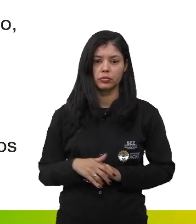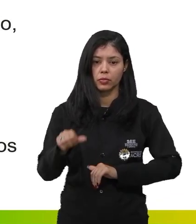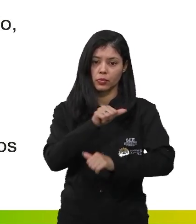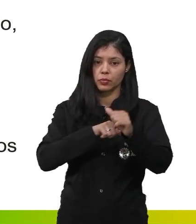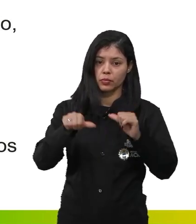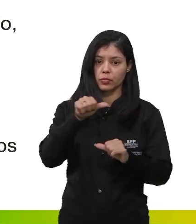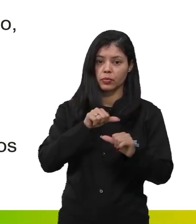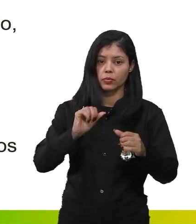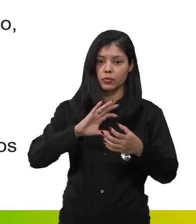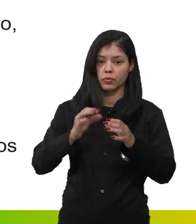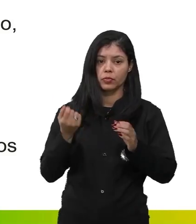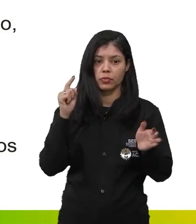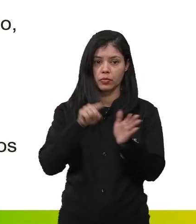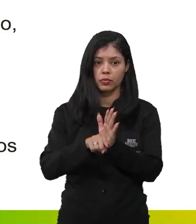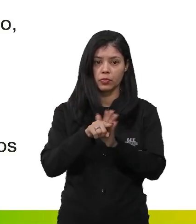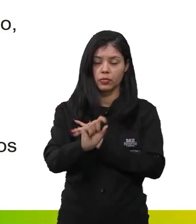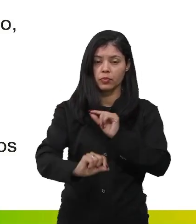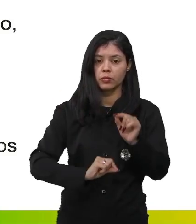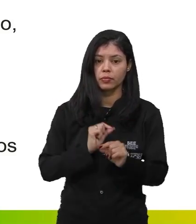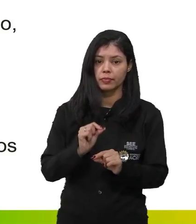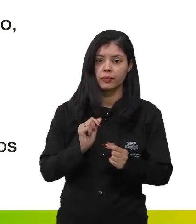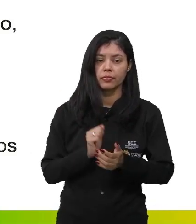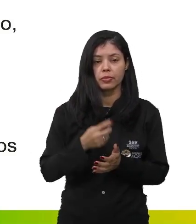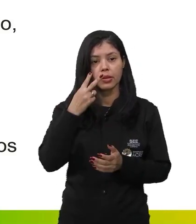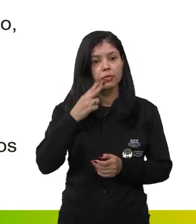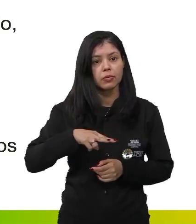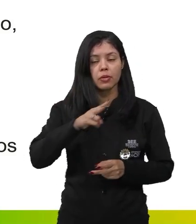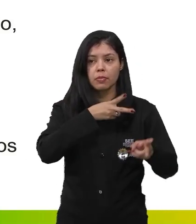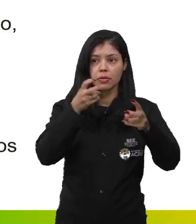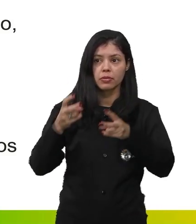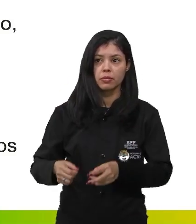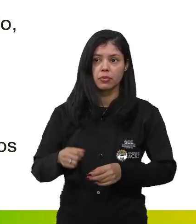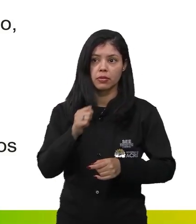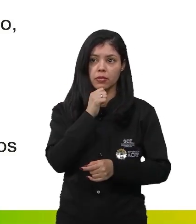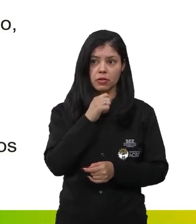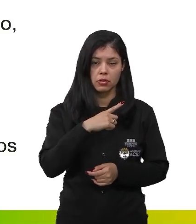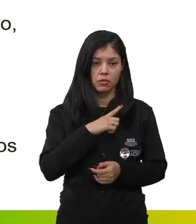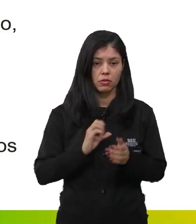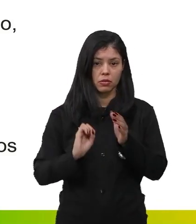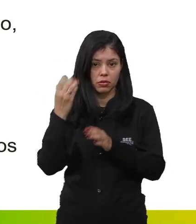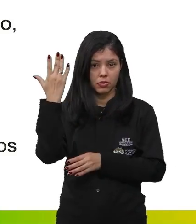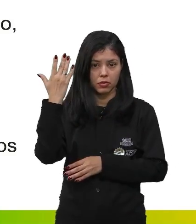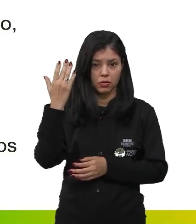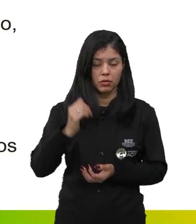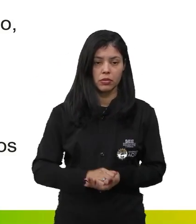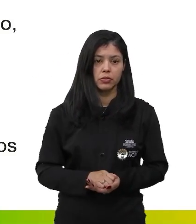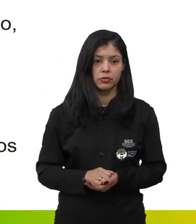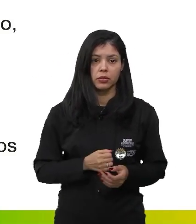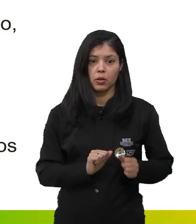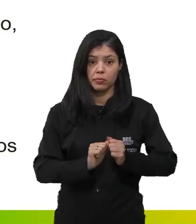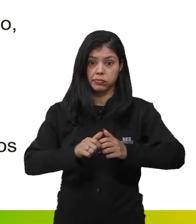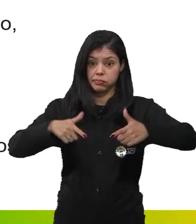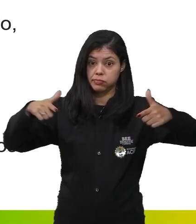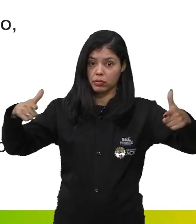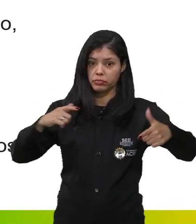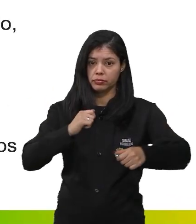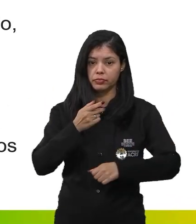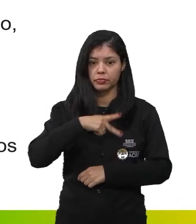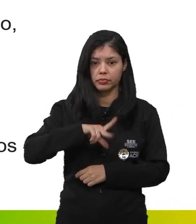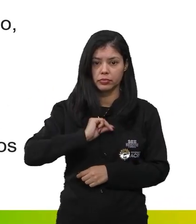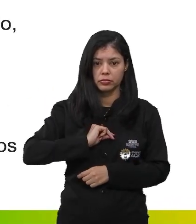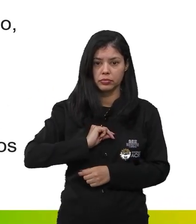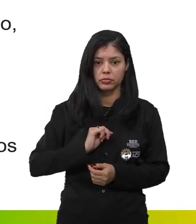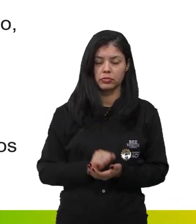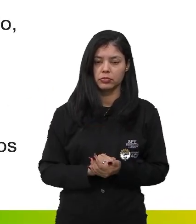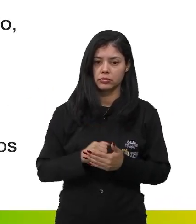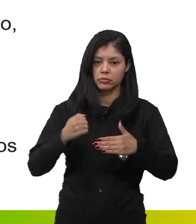Mudanças e contestação. Vocês viram, né? Perceberam que houveram essas mudanças. A expansão portuguesa, então, os